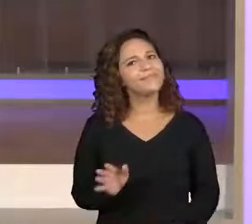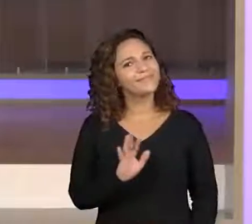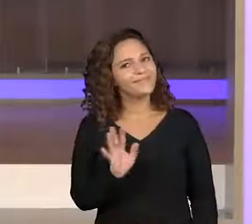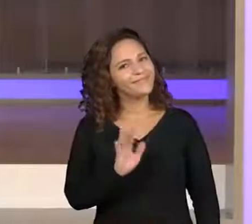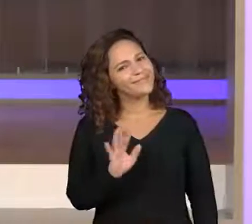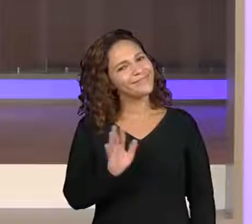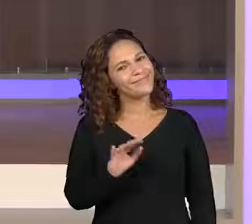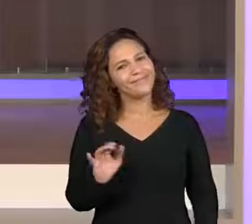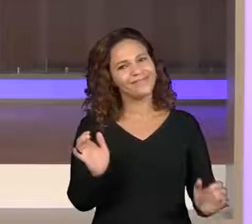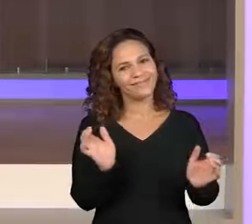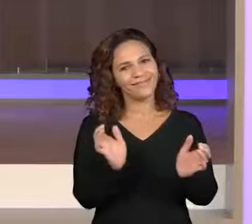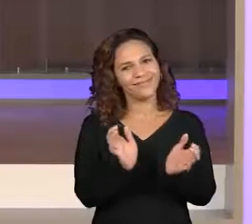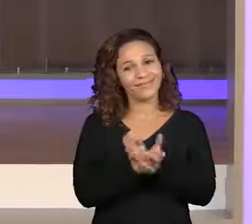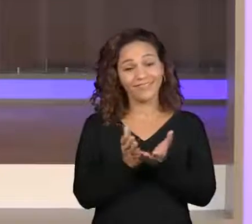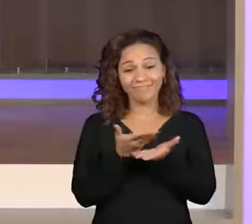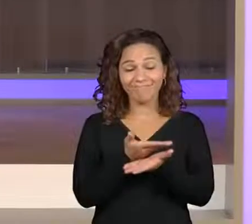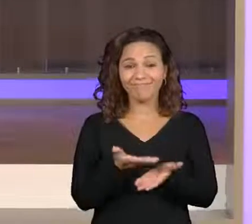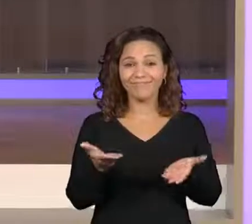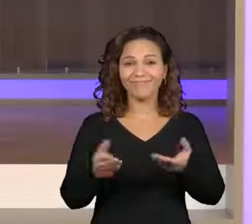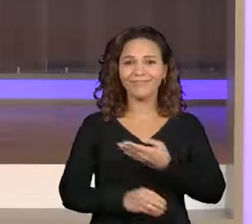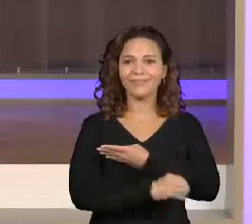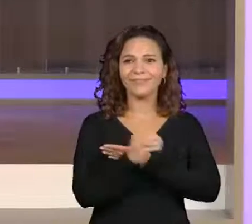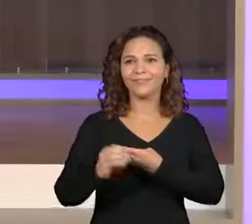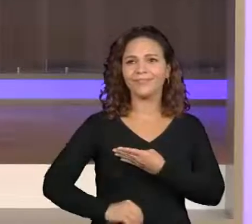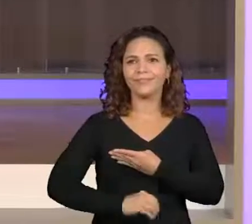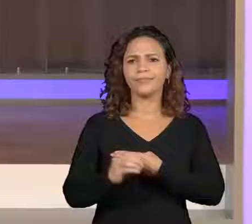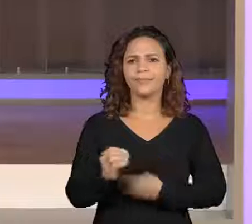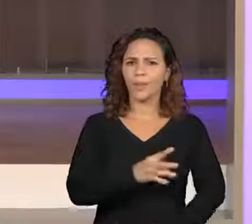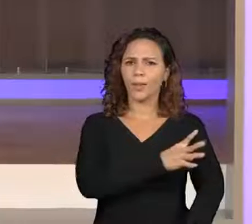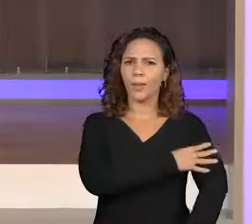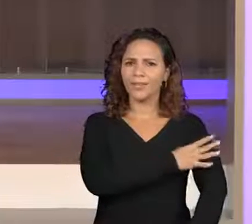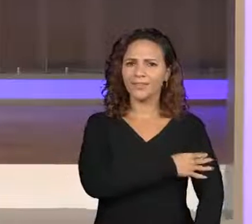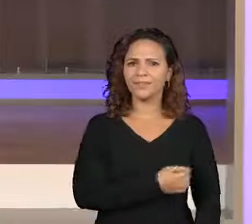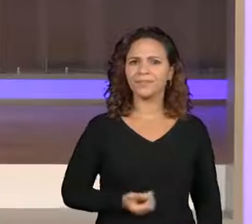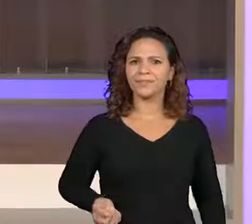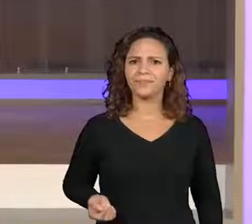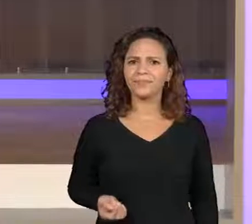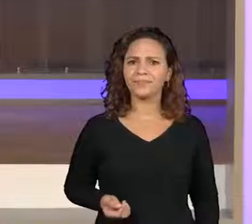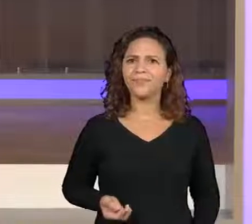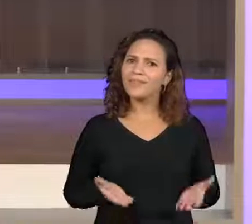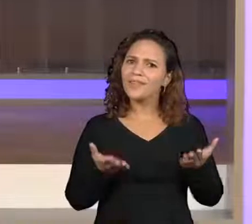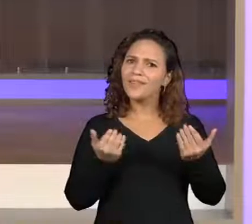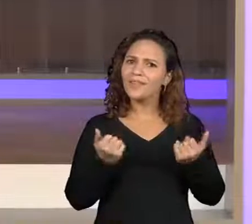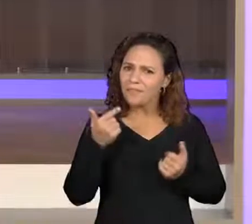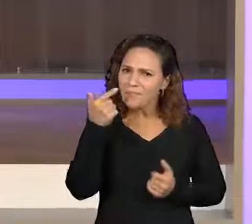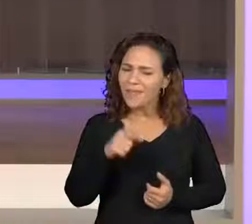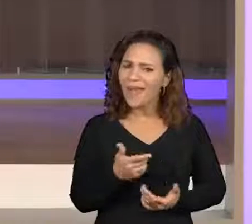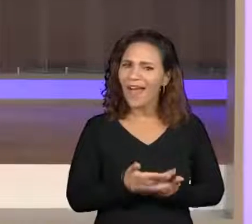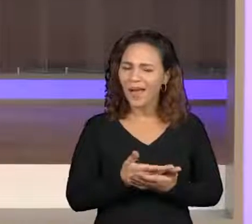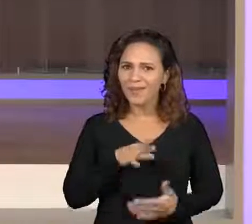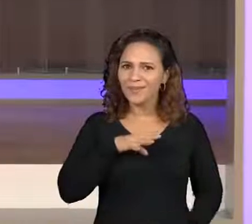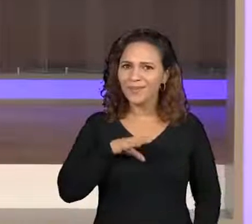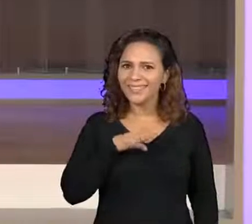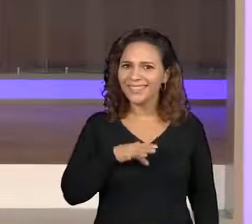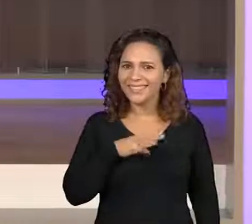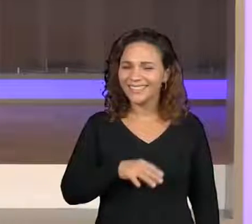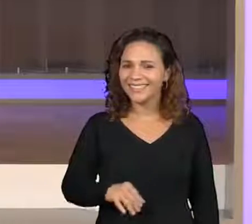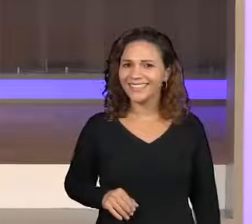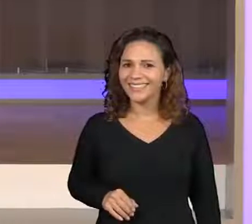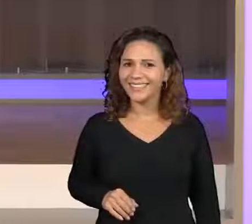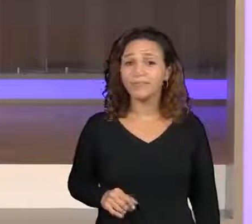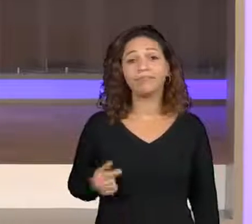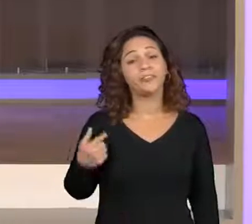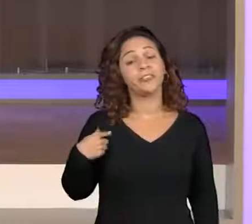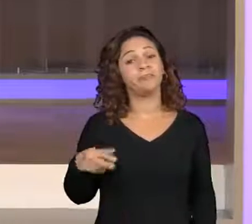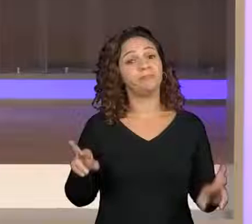Olá, galerinha do Centro de Mídia aqui do 4º ano. Vamos começar mais uma super aula de língua portuguesa e eu